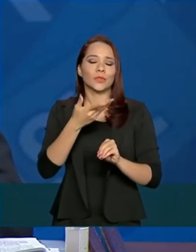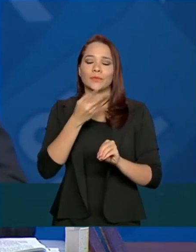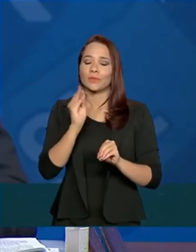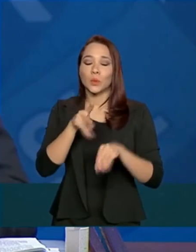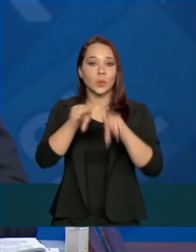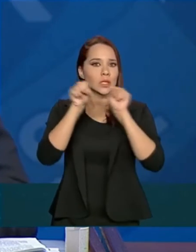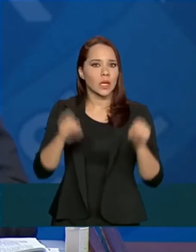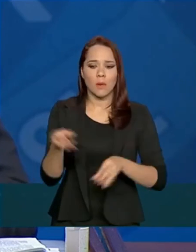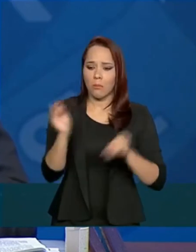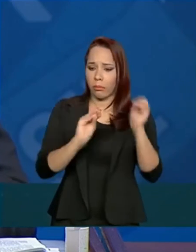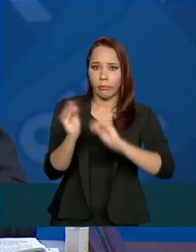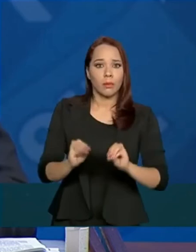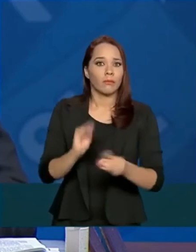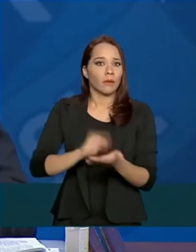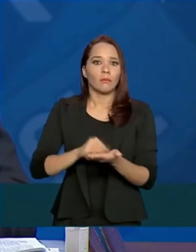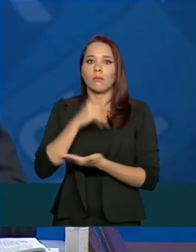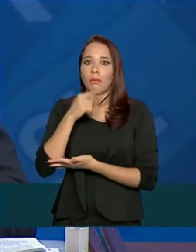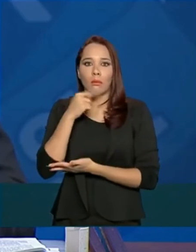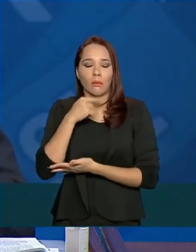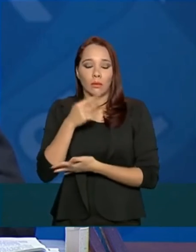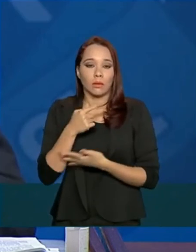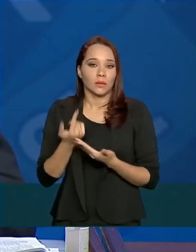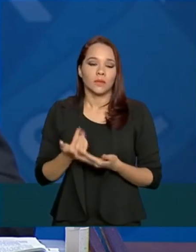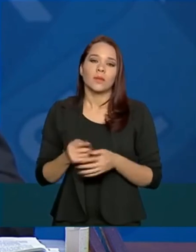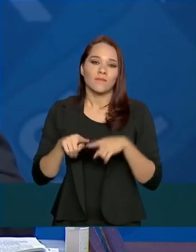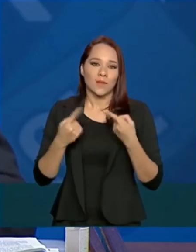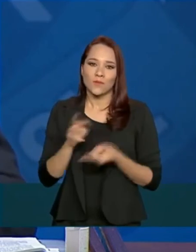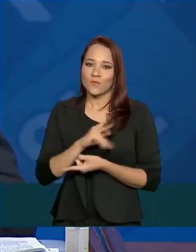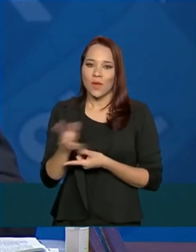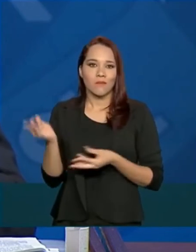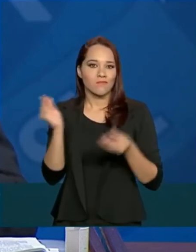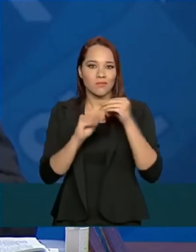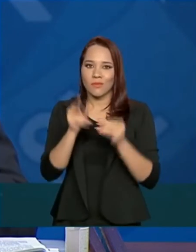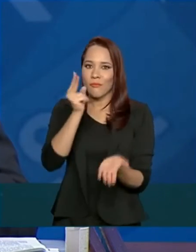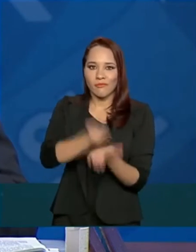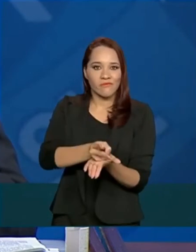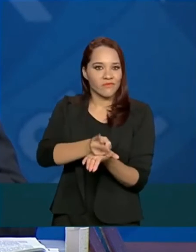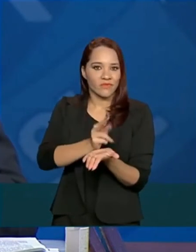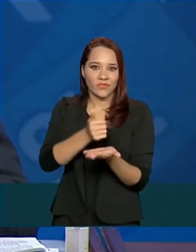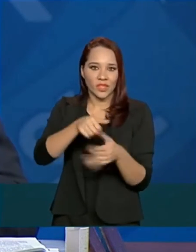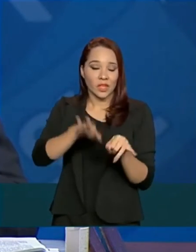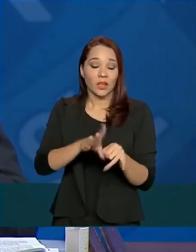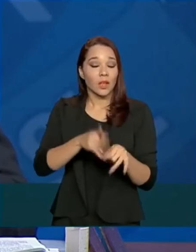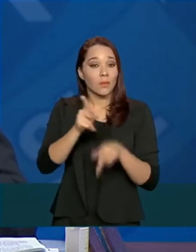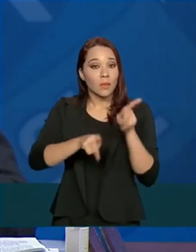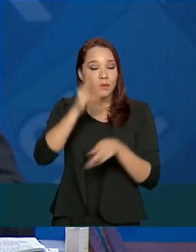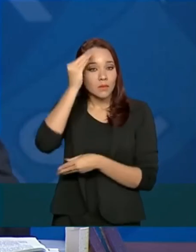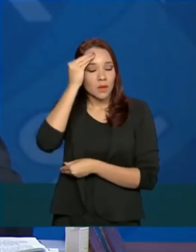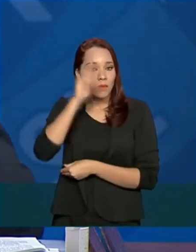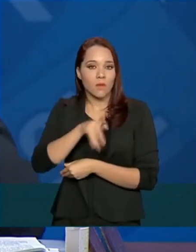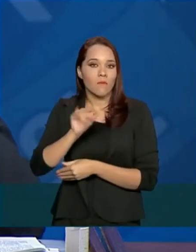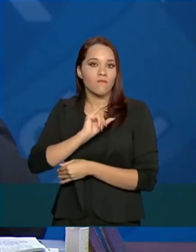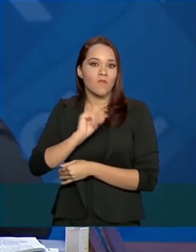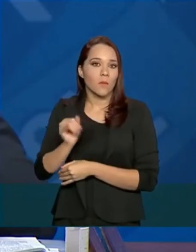do sistema. Mas, na verdade, não é um dado fixo, é isso que eu quero que a população entenda, não é um dado